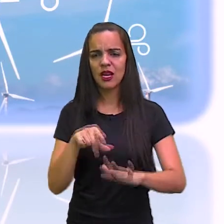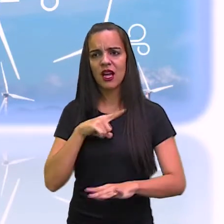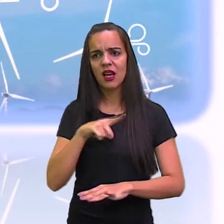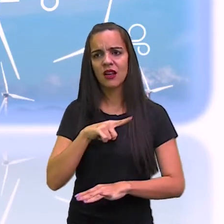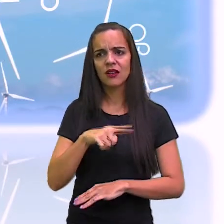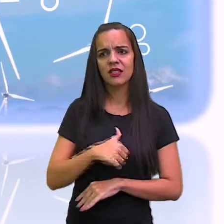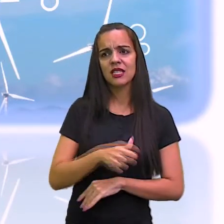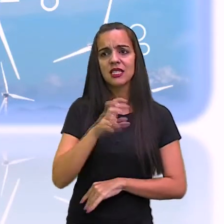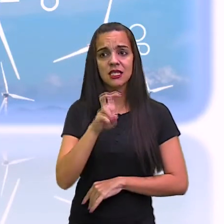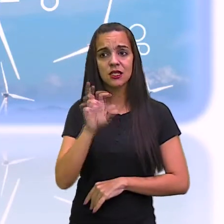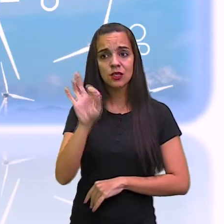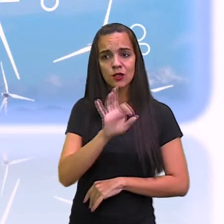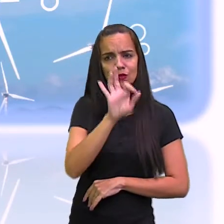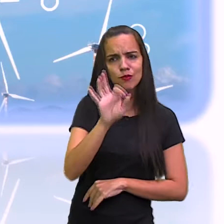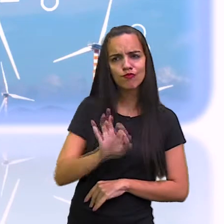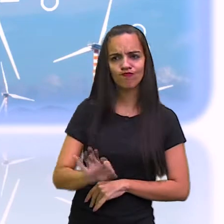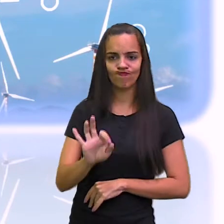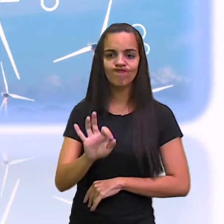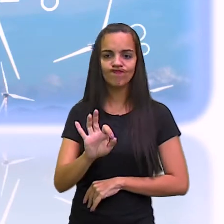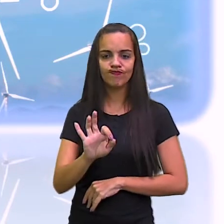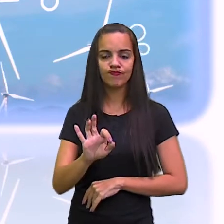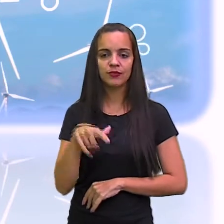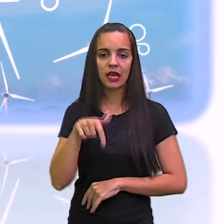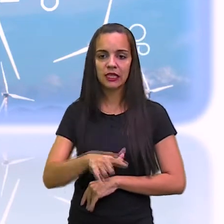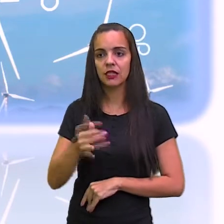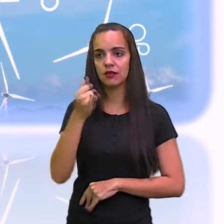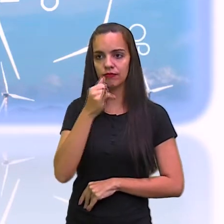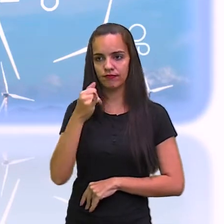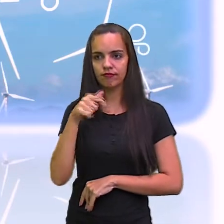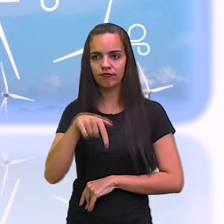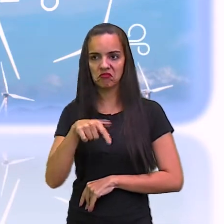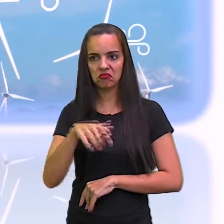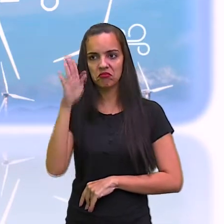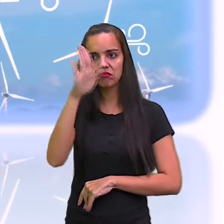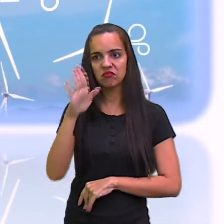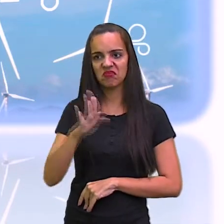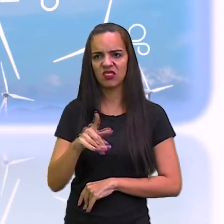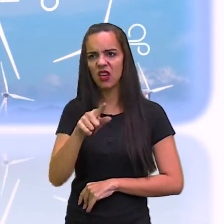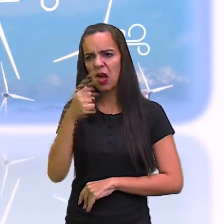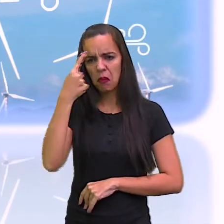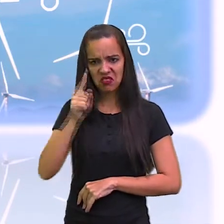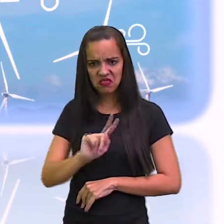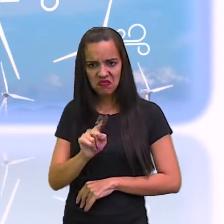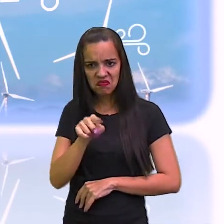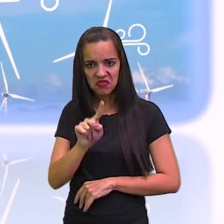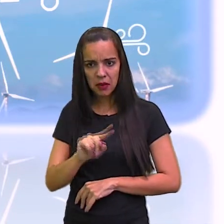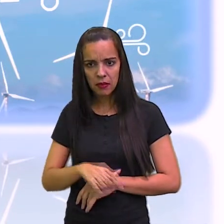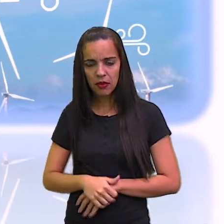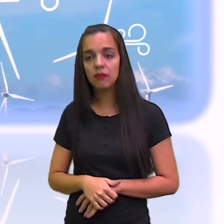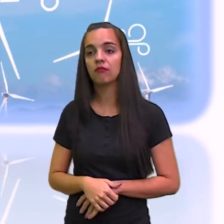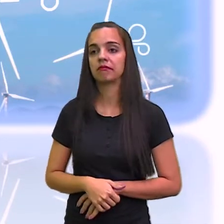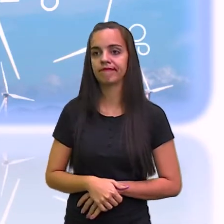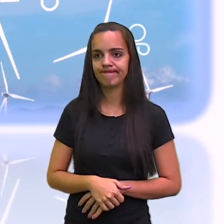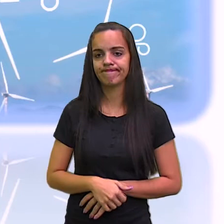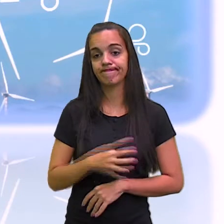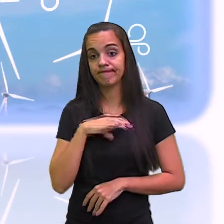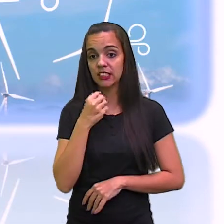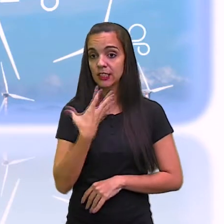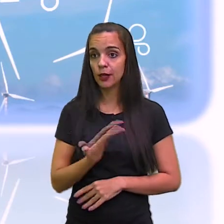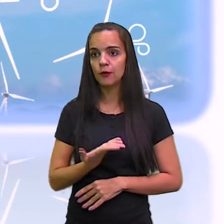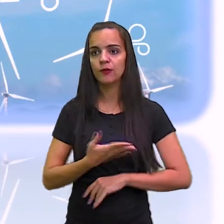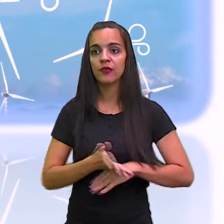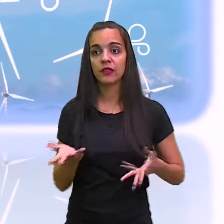3,5% da matriz energética brasileira. Aposto que você não sabia disso, não é mesmo? E aí?